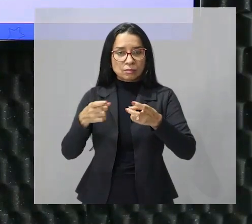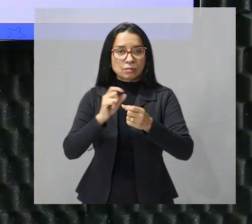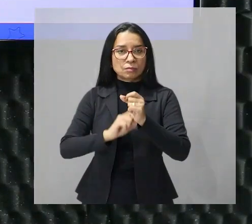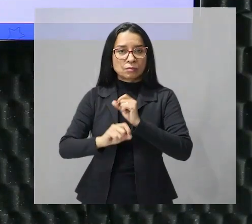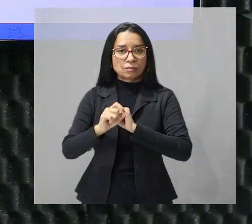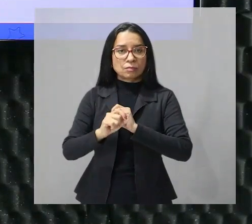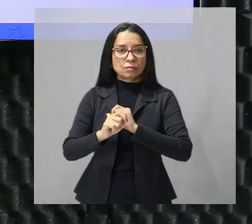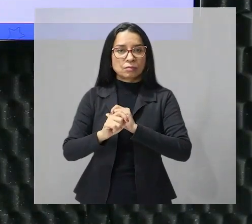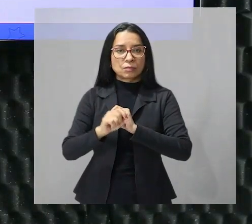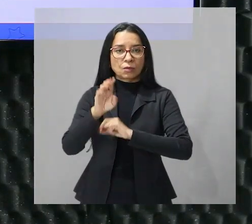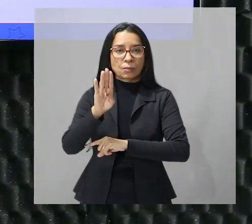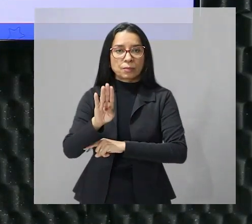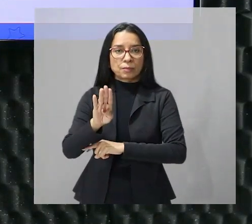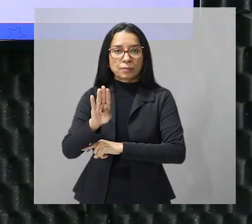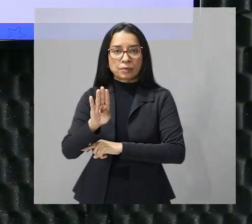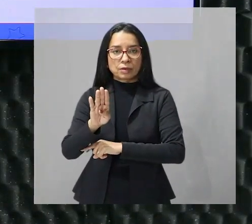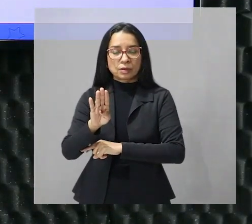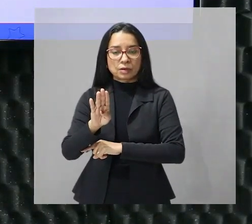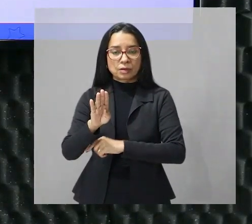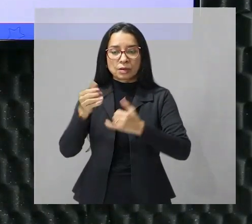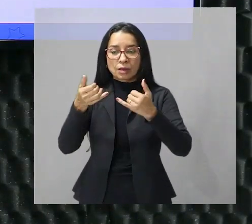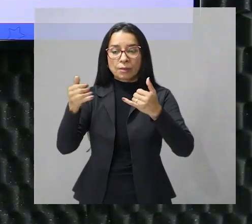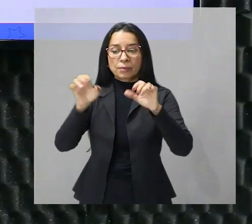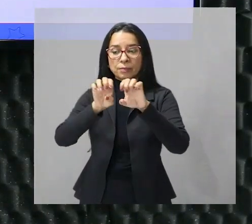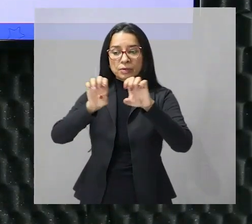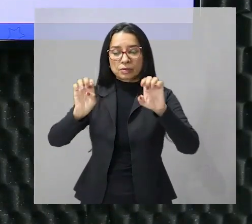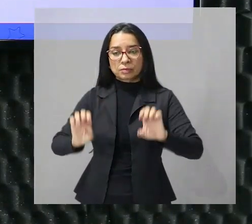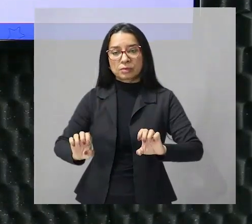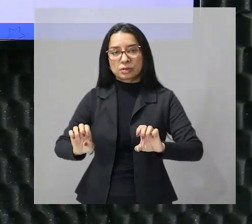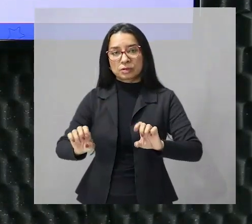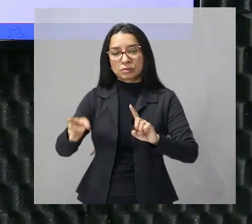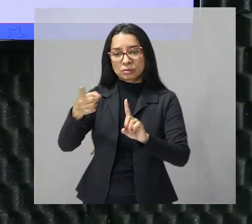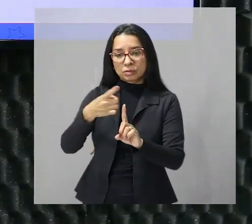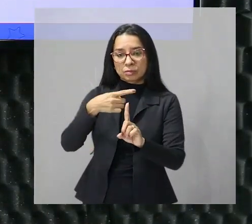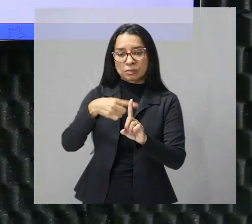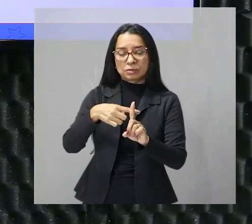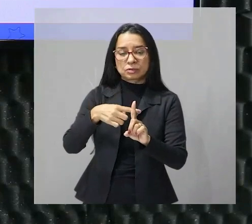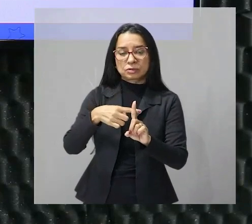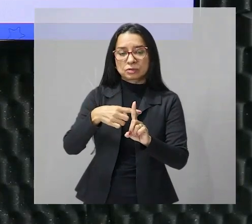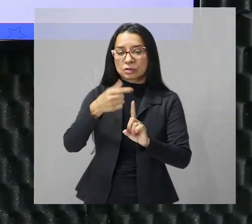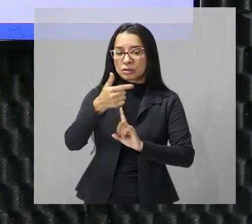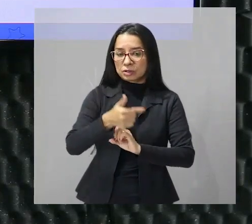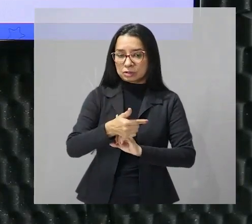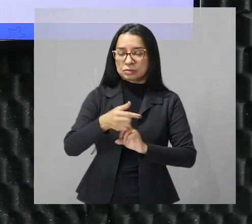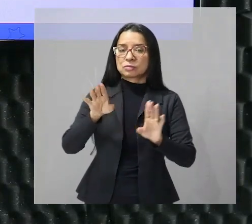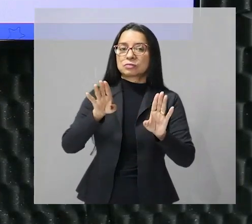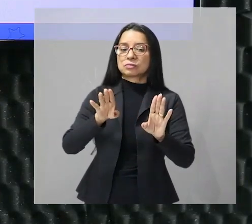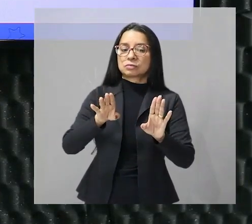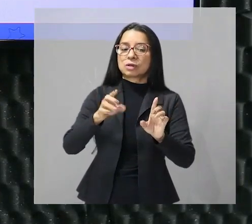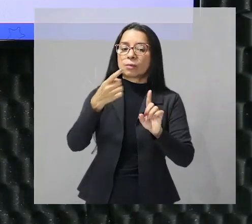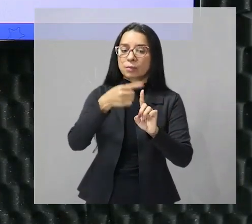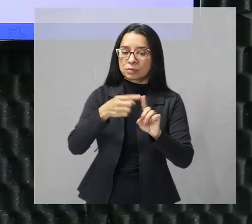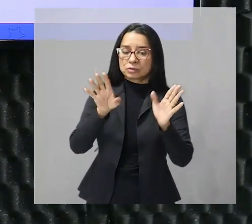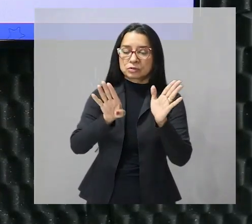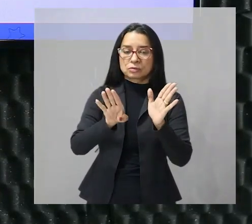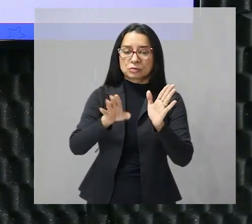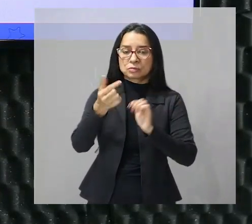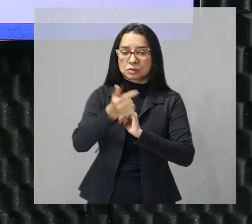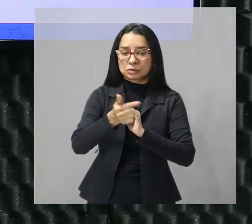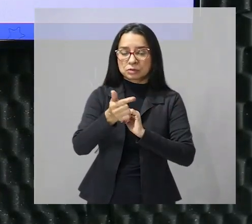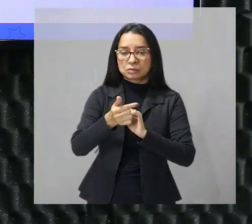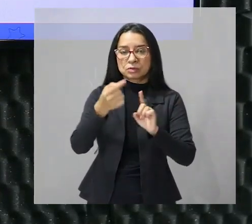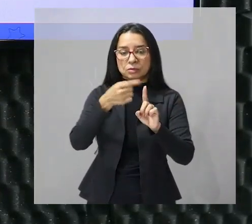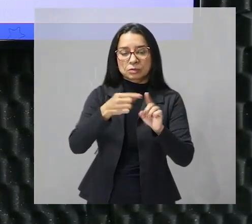que bem aqui, ó, o B, na primeira expressão está positivo e na segunda também. Como nós